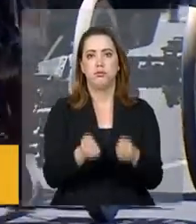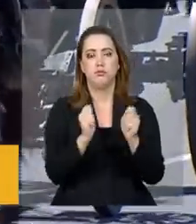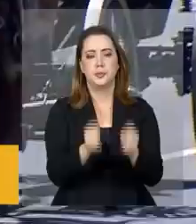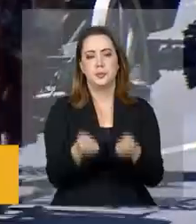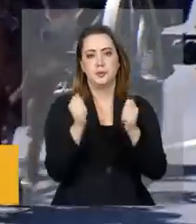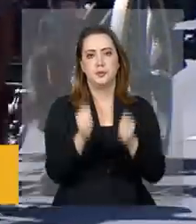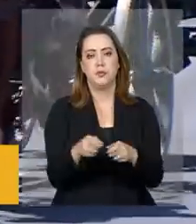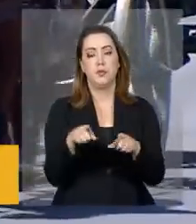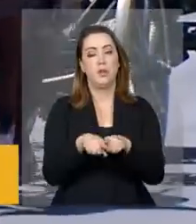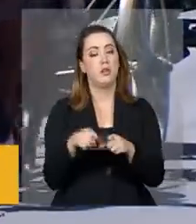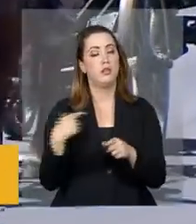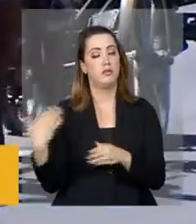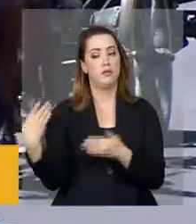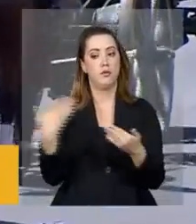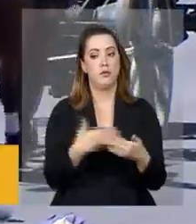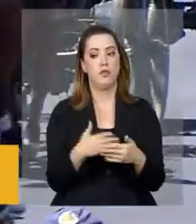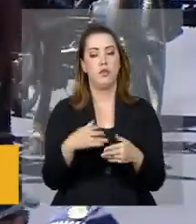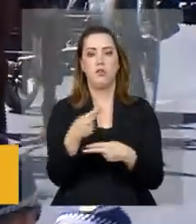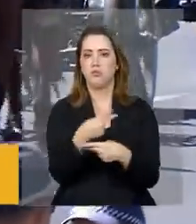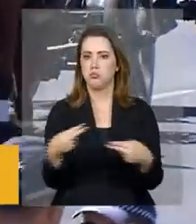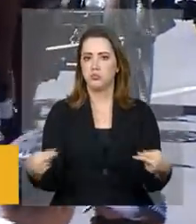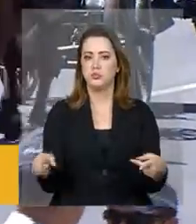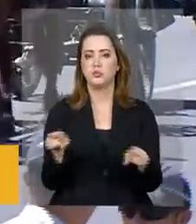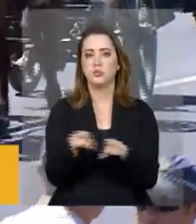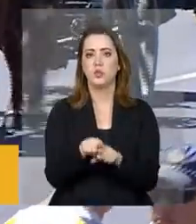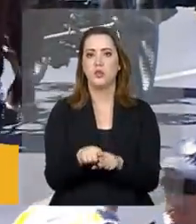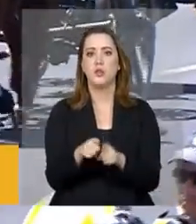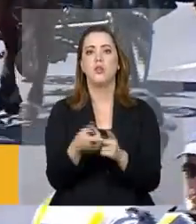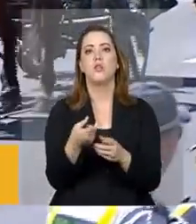de material. Temos também os canhões